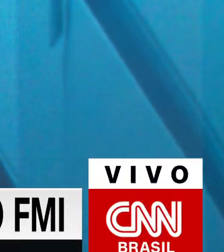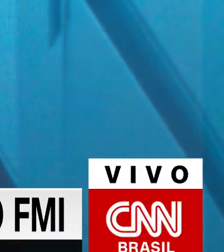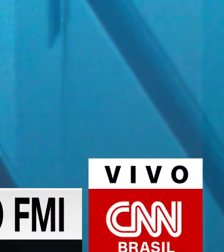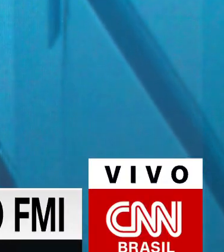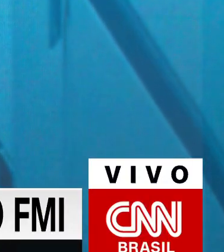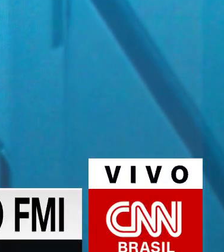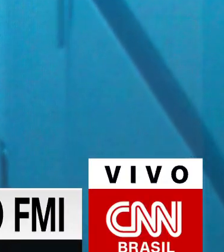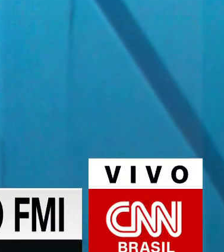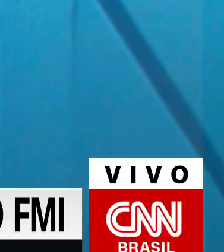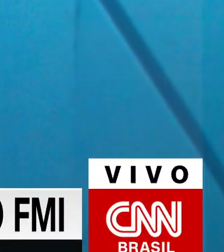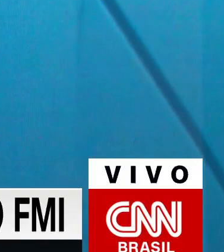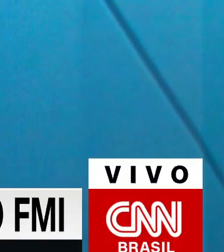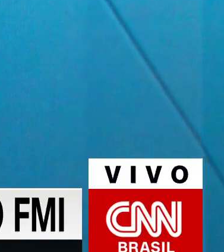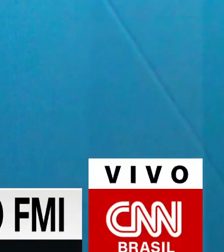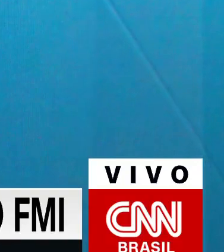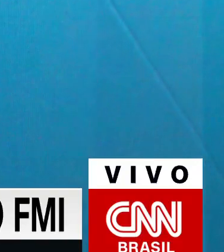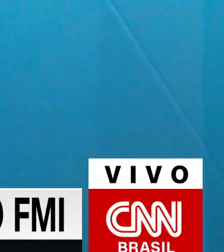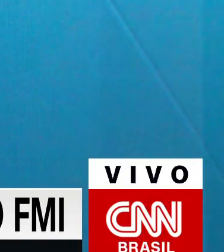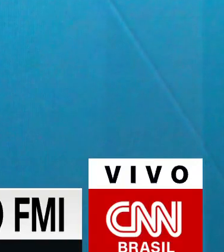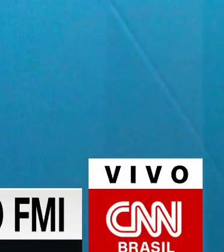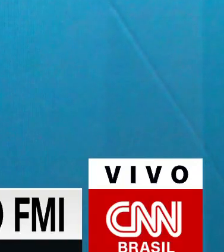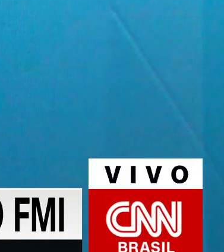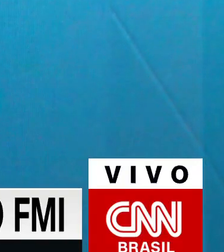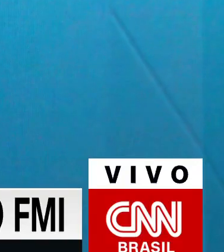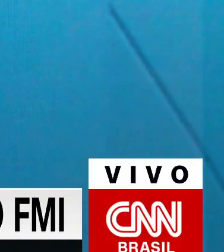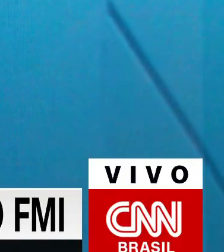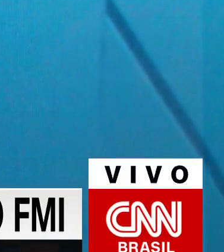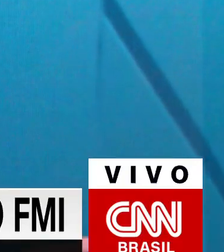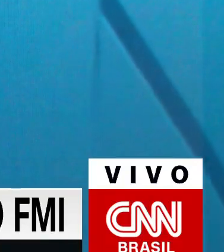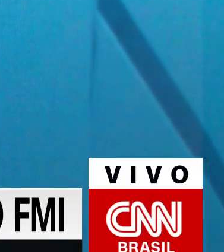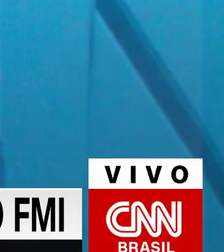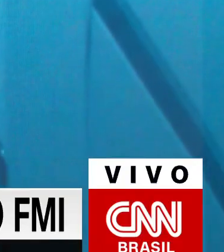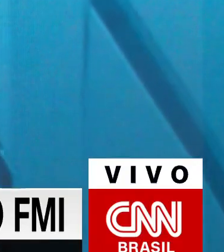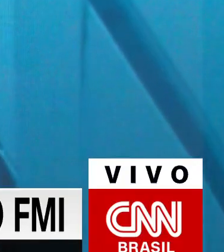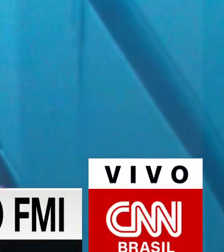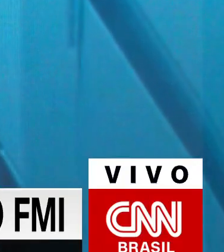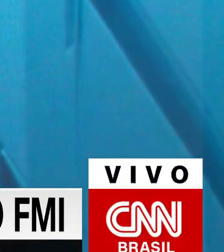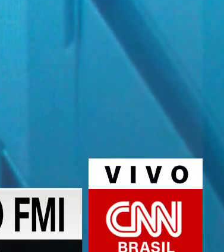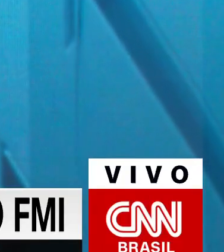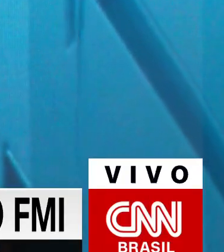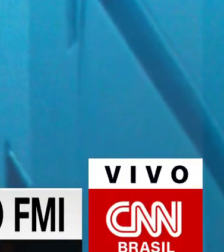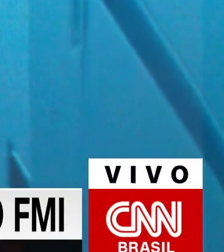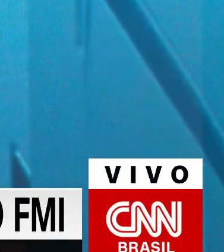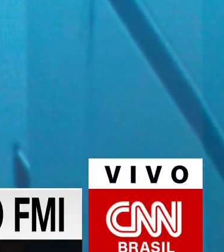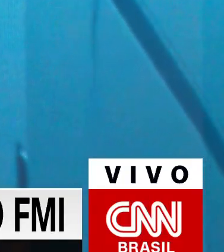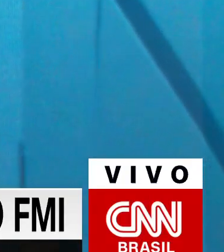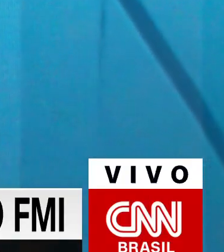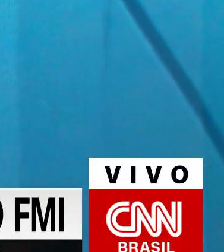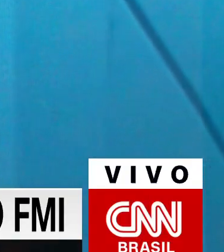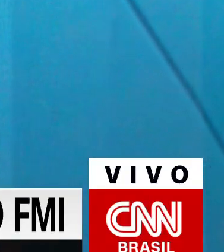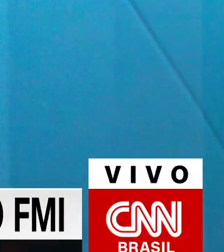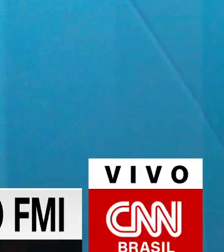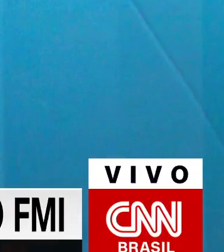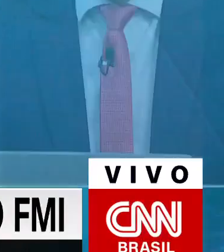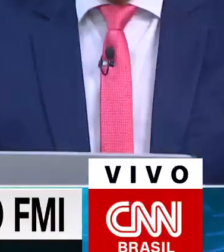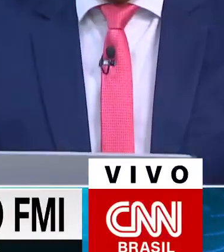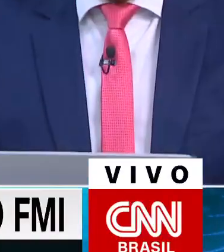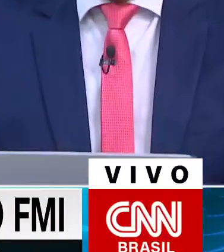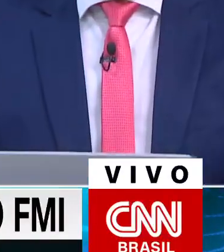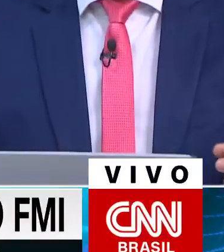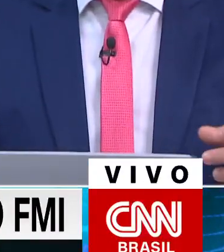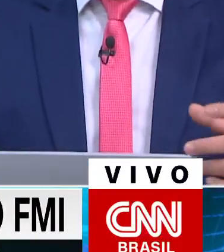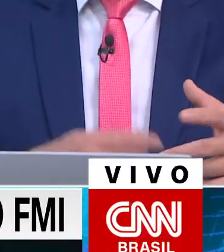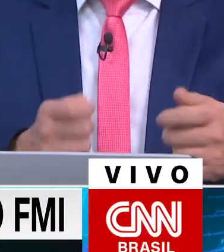Este é o papel do Banco dos BRICS. Não é uma instituição como o Fundo Monetário